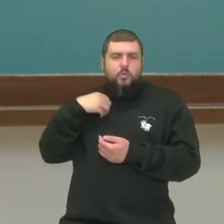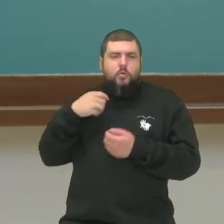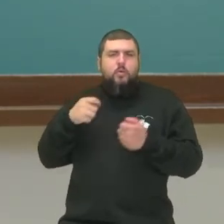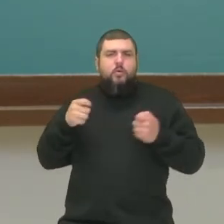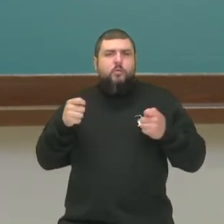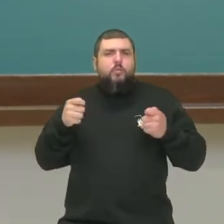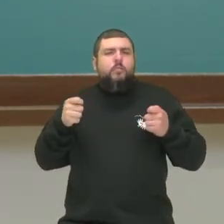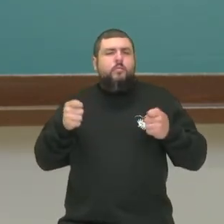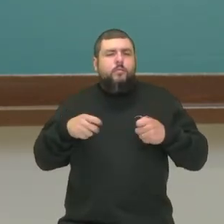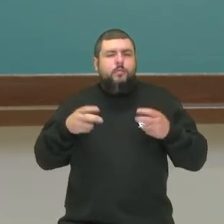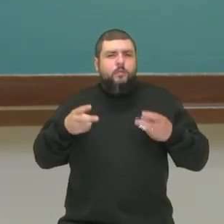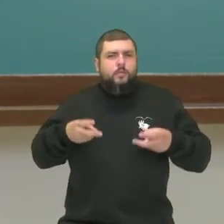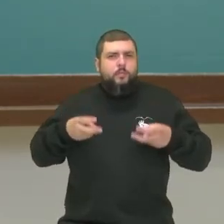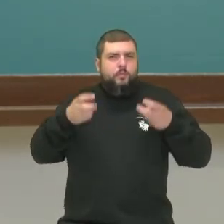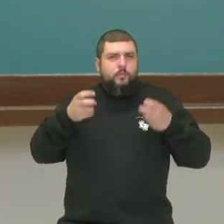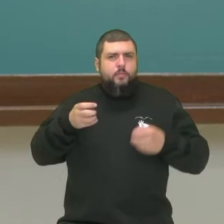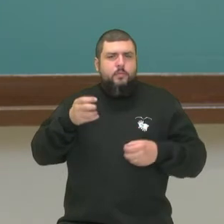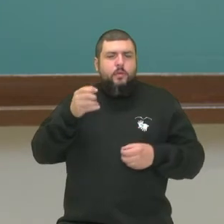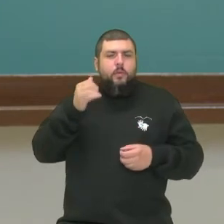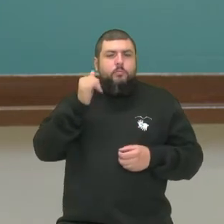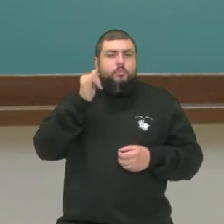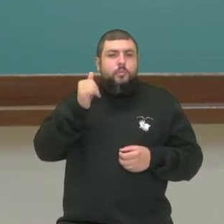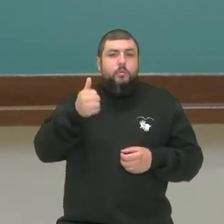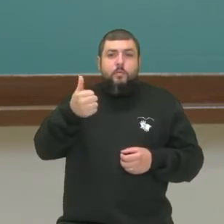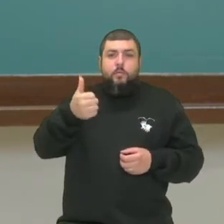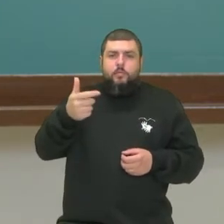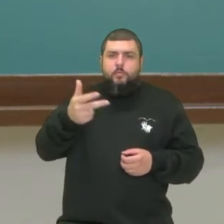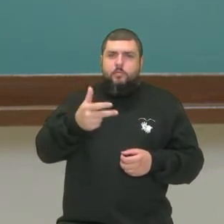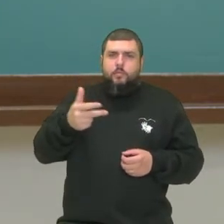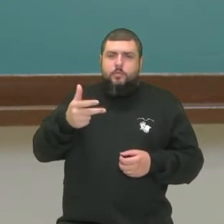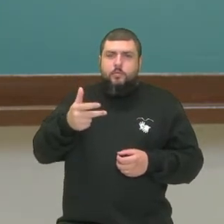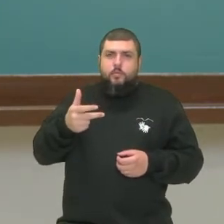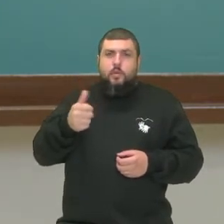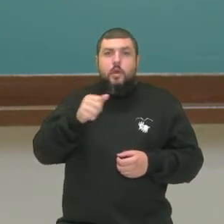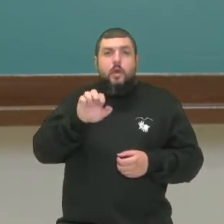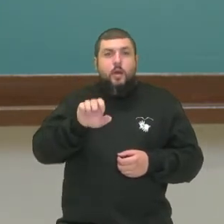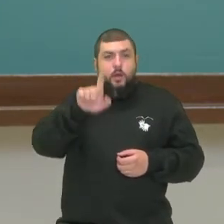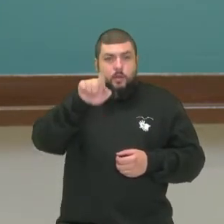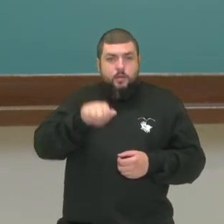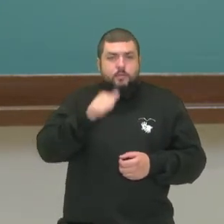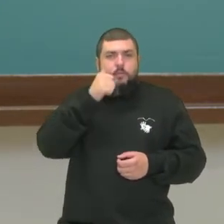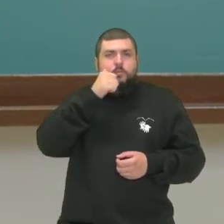primeira pessoa. A filha descreve como era sua mãe, observe, ó.